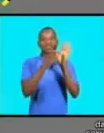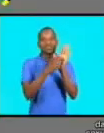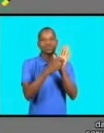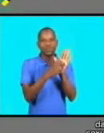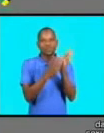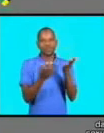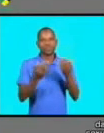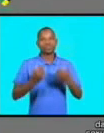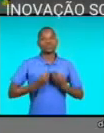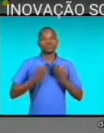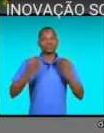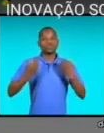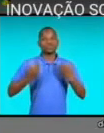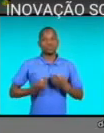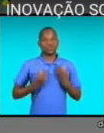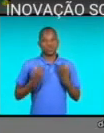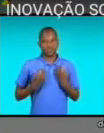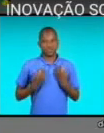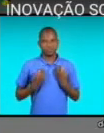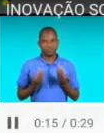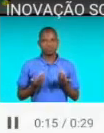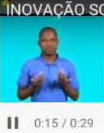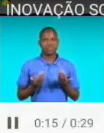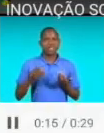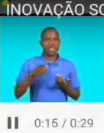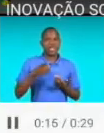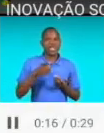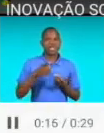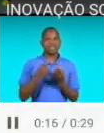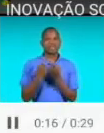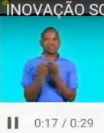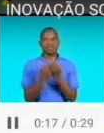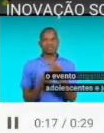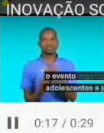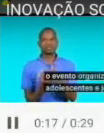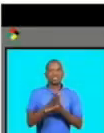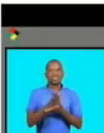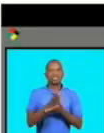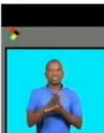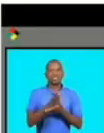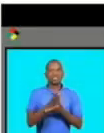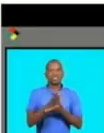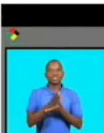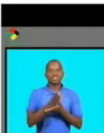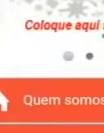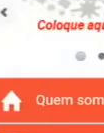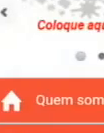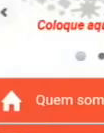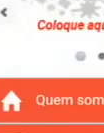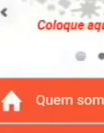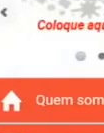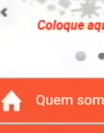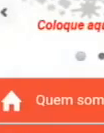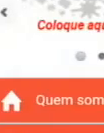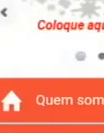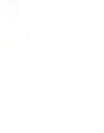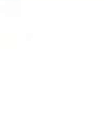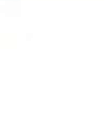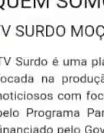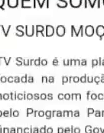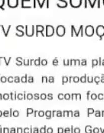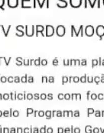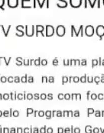É fácil de usá-lo. possui uma interface